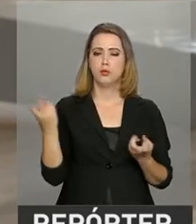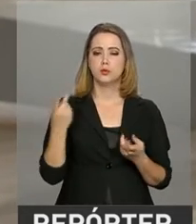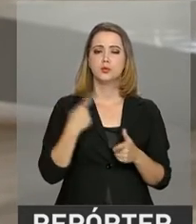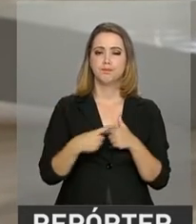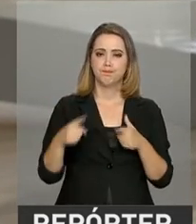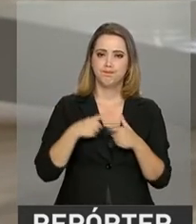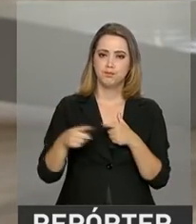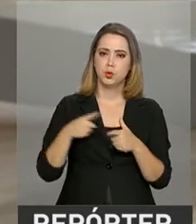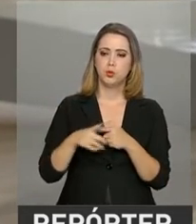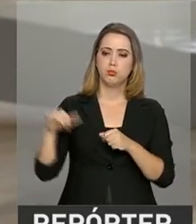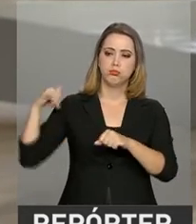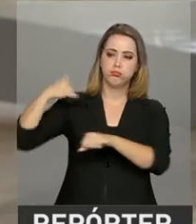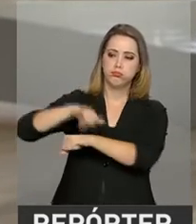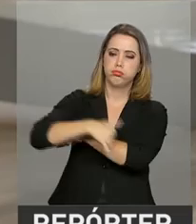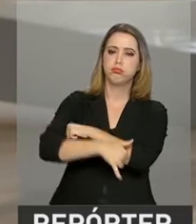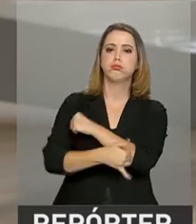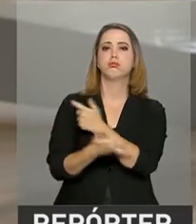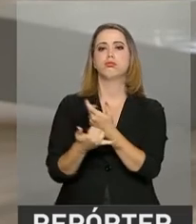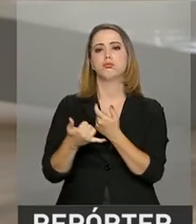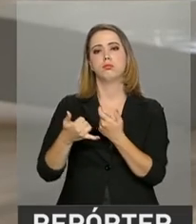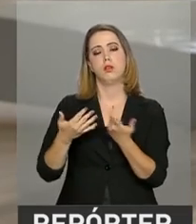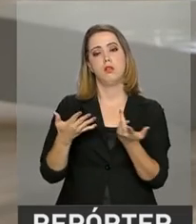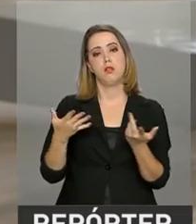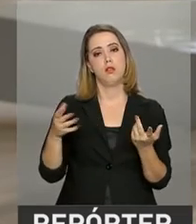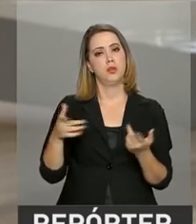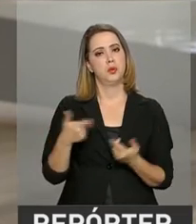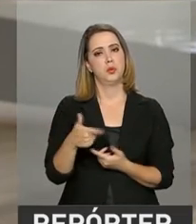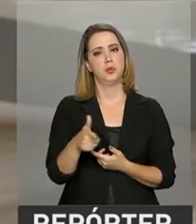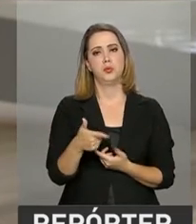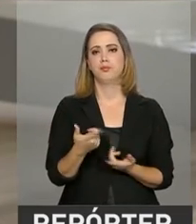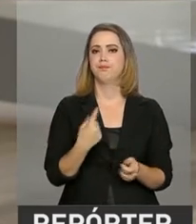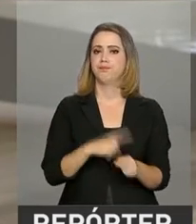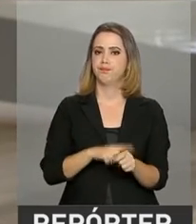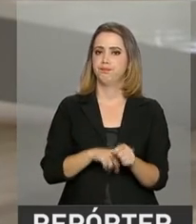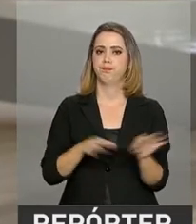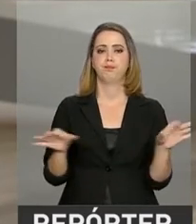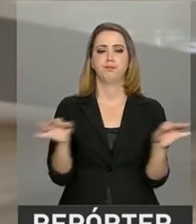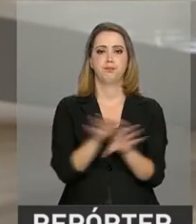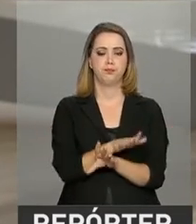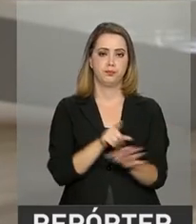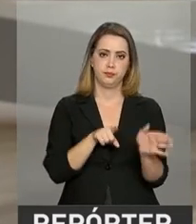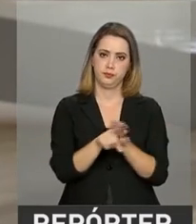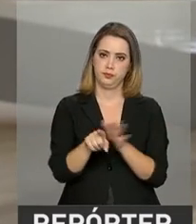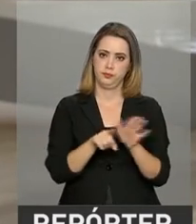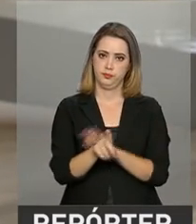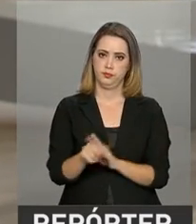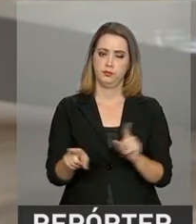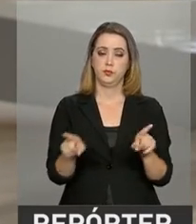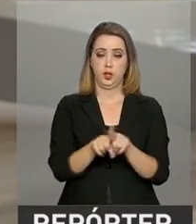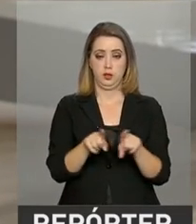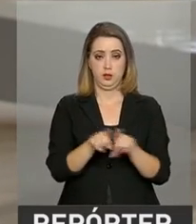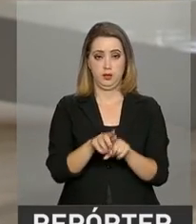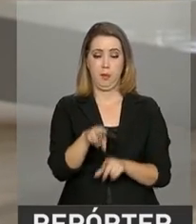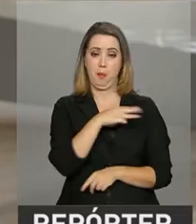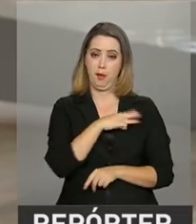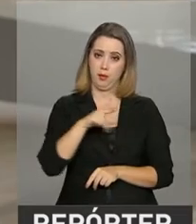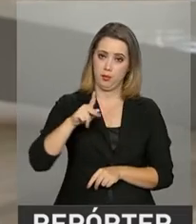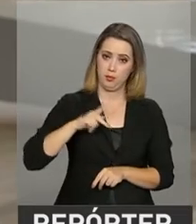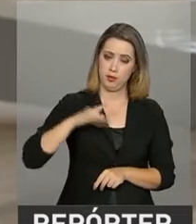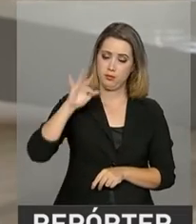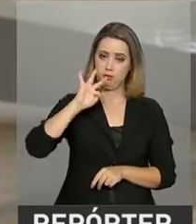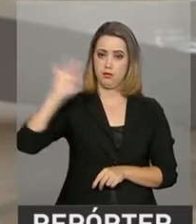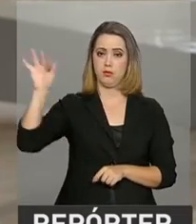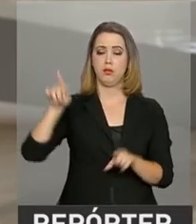país não há prazo para o fim dessa investigação além da investigação do cenipa o ministério público federal